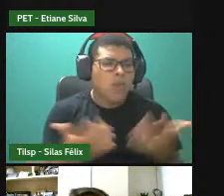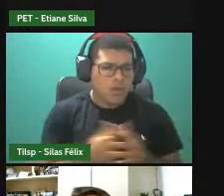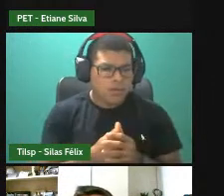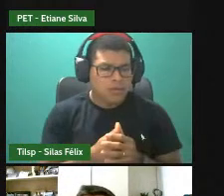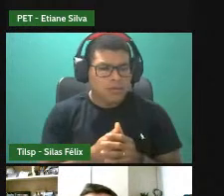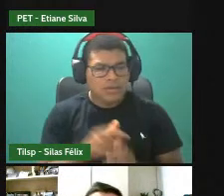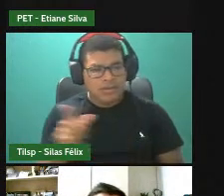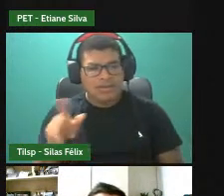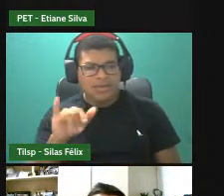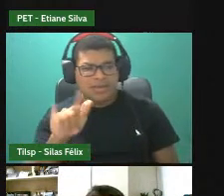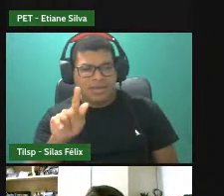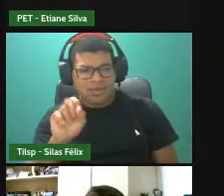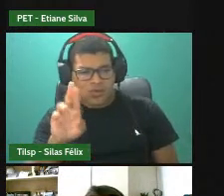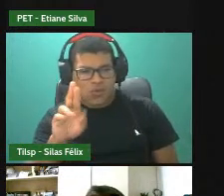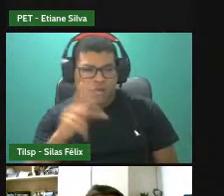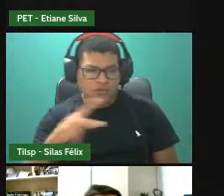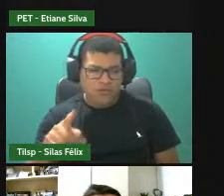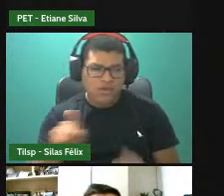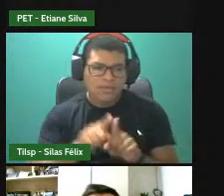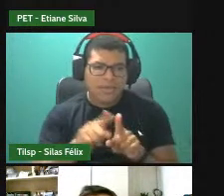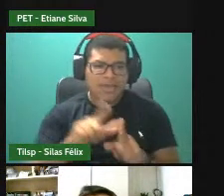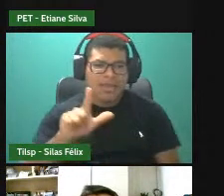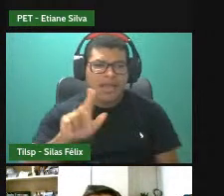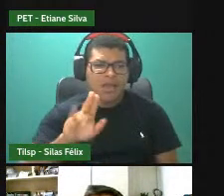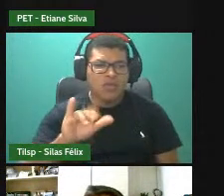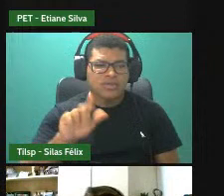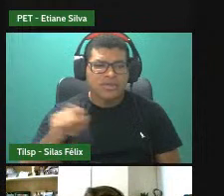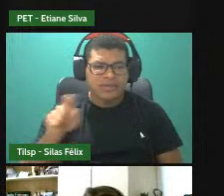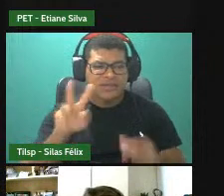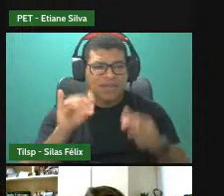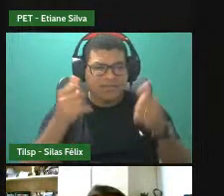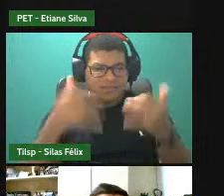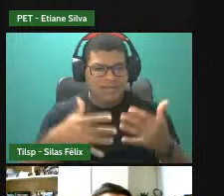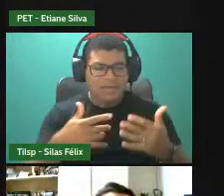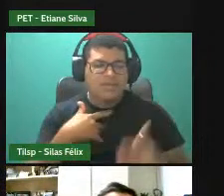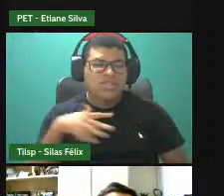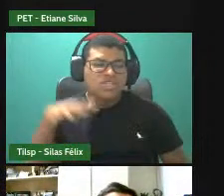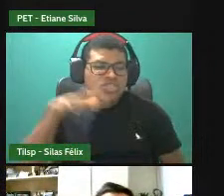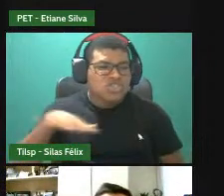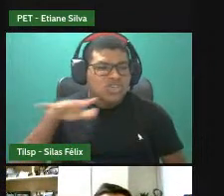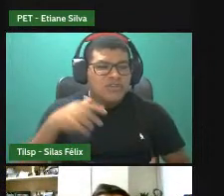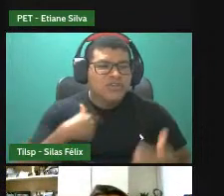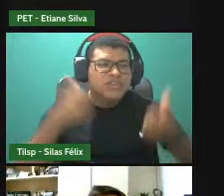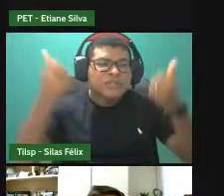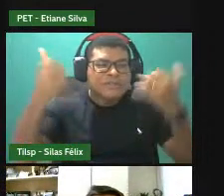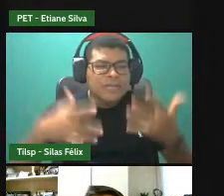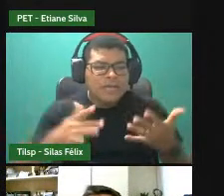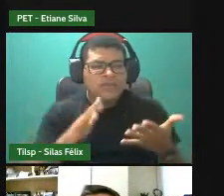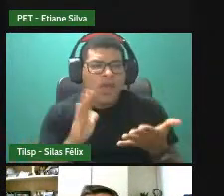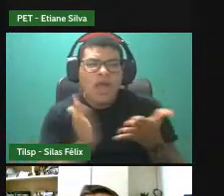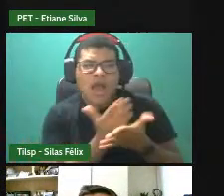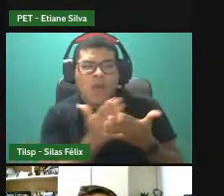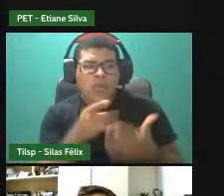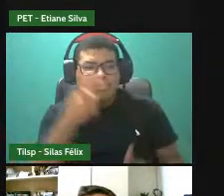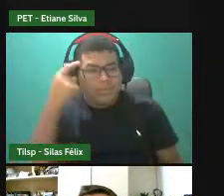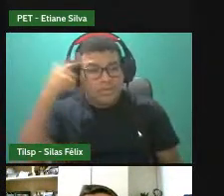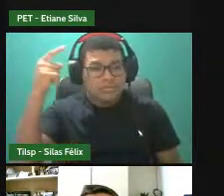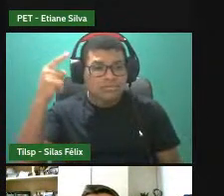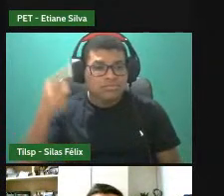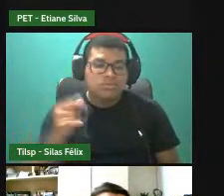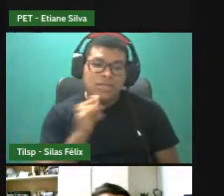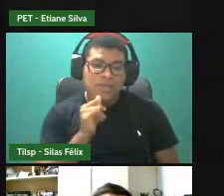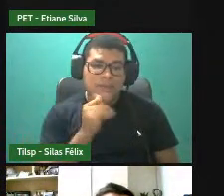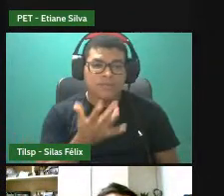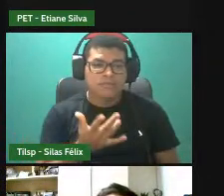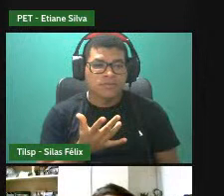vão abordar alguns desses campos, aqui eu quis colocar em linhas bem gerais, só para que vocês possam ter algumas ideias. Então, por exemplo,